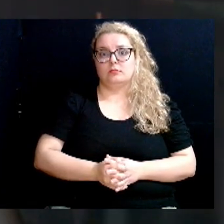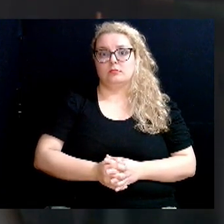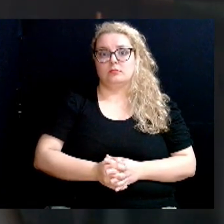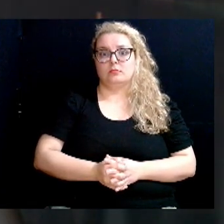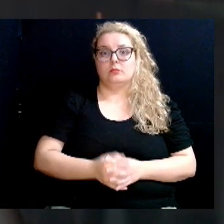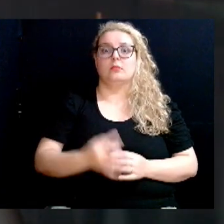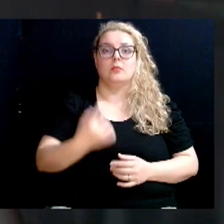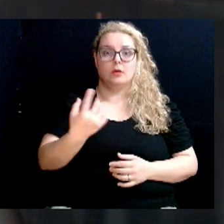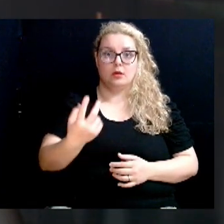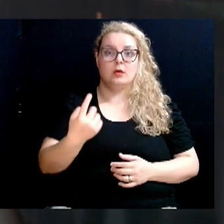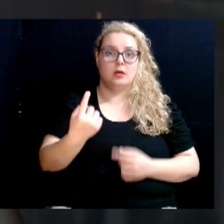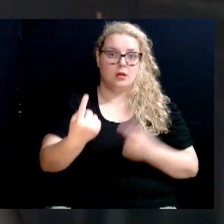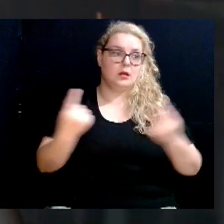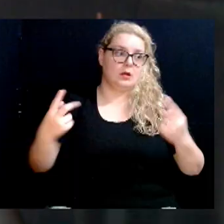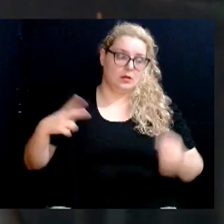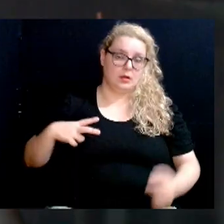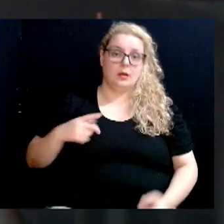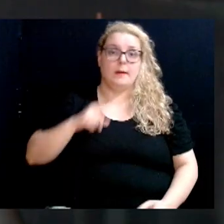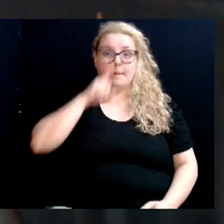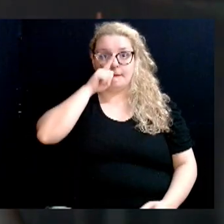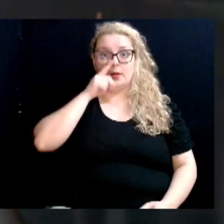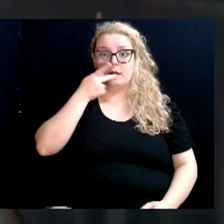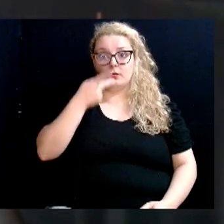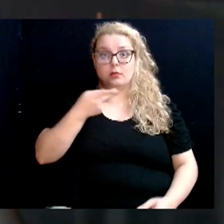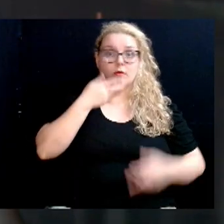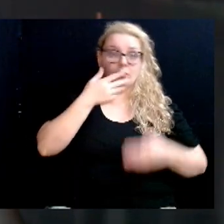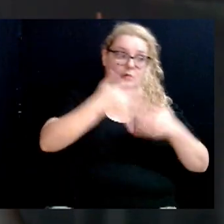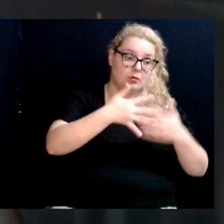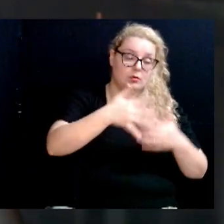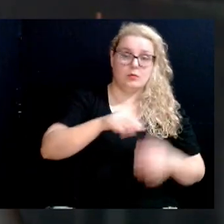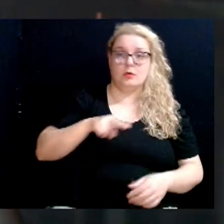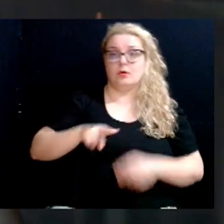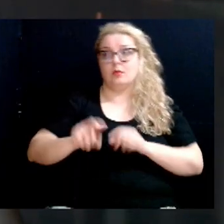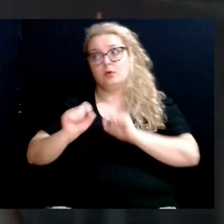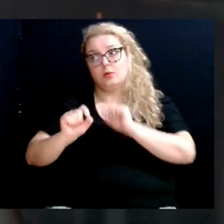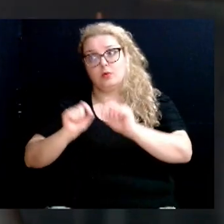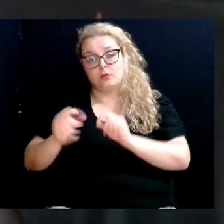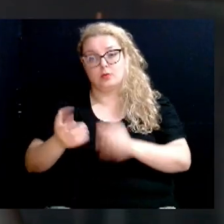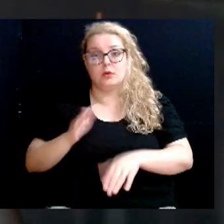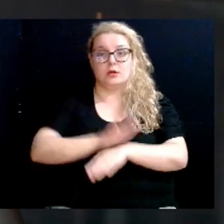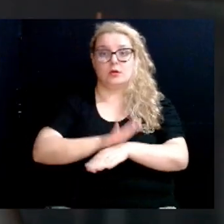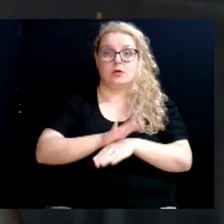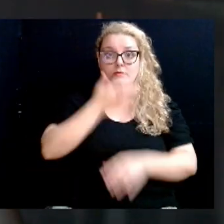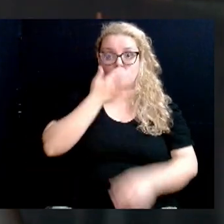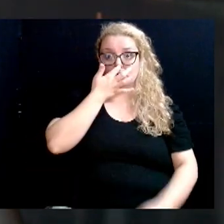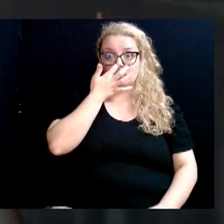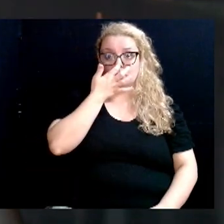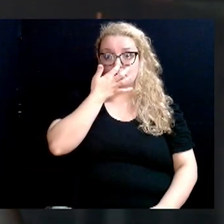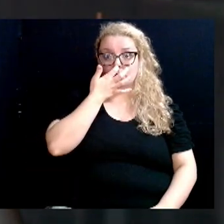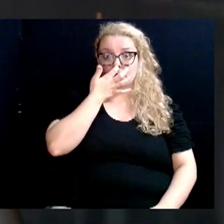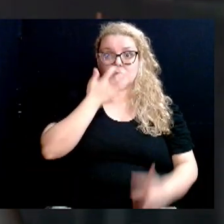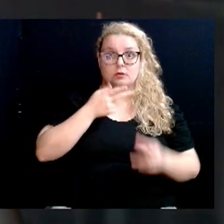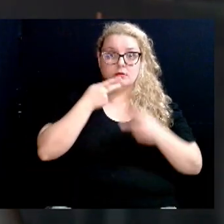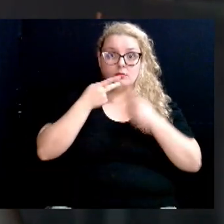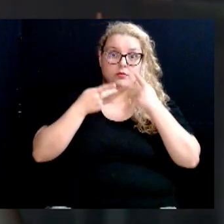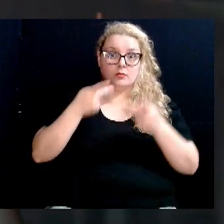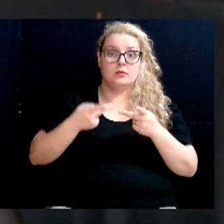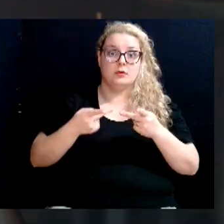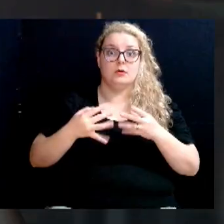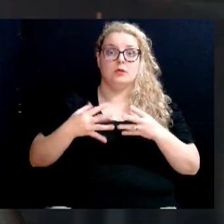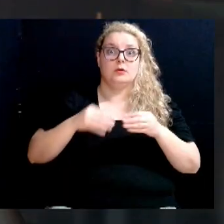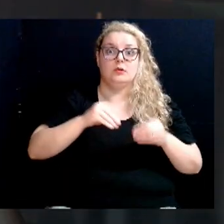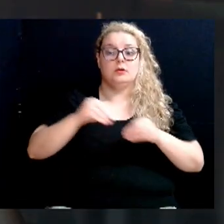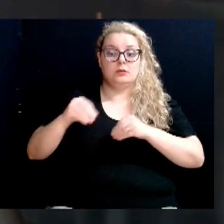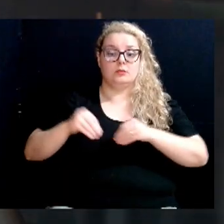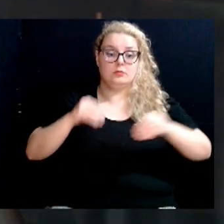perigoso falar o que atrapalha e o que ajuda. Tá. Porque, como eu comentei, tudo desloca e às vezes